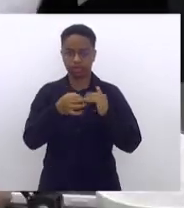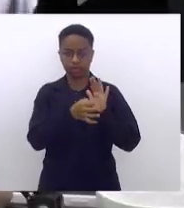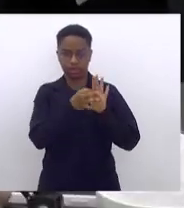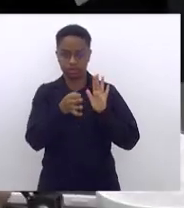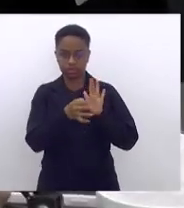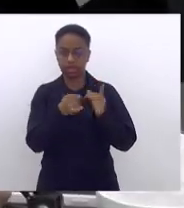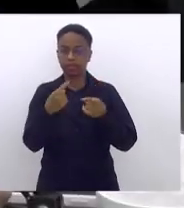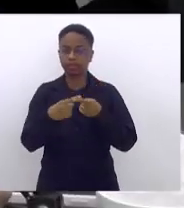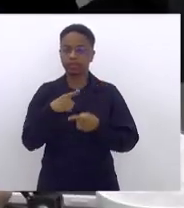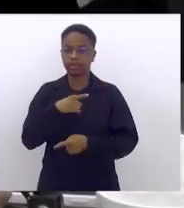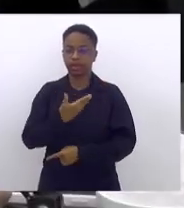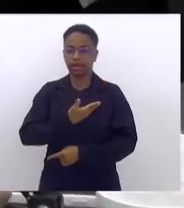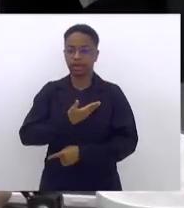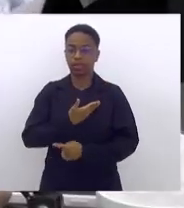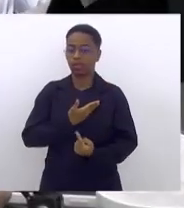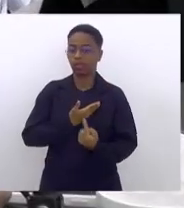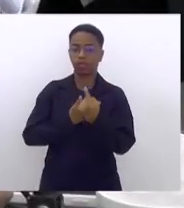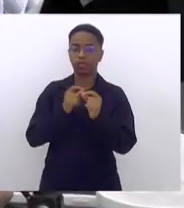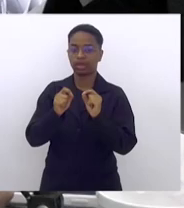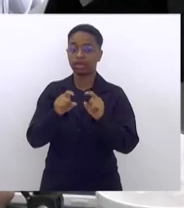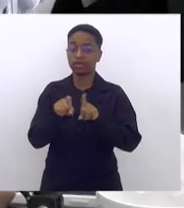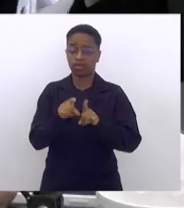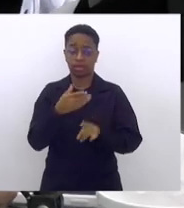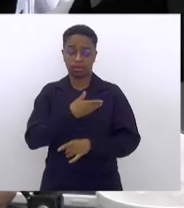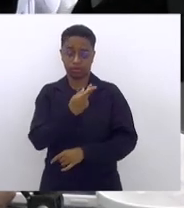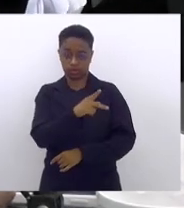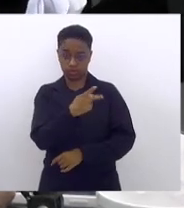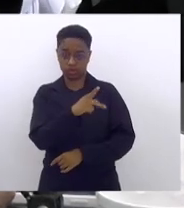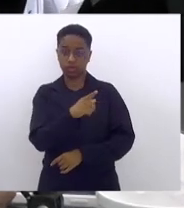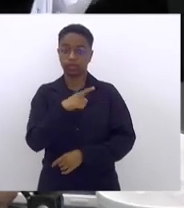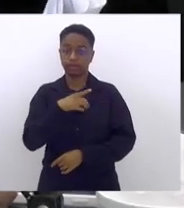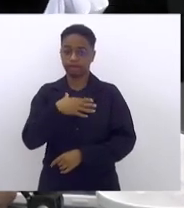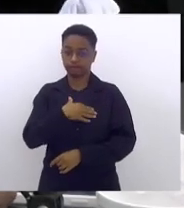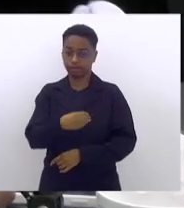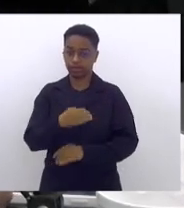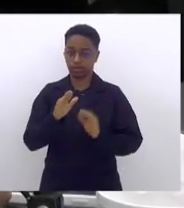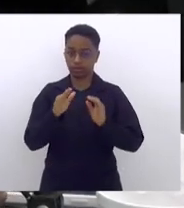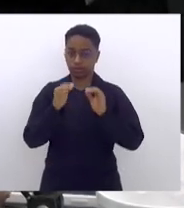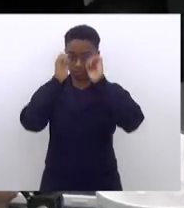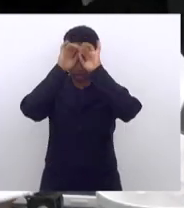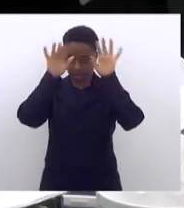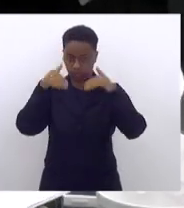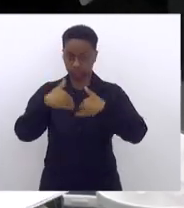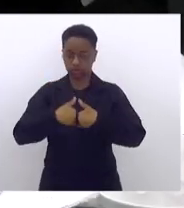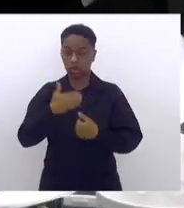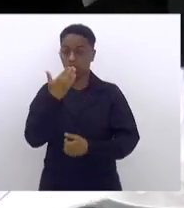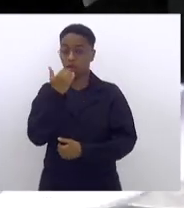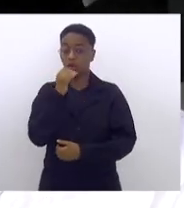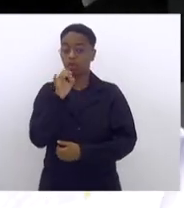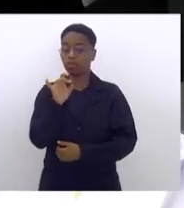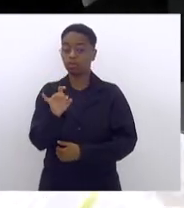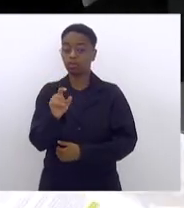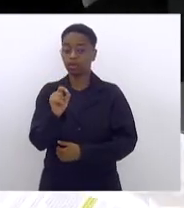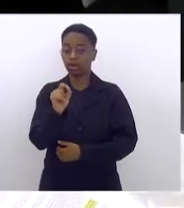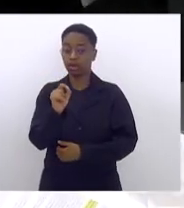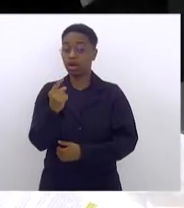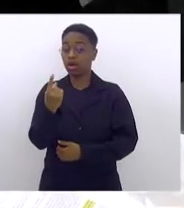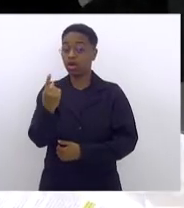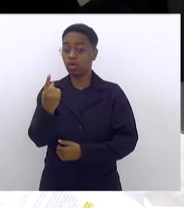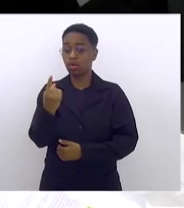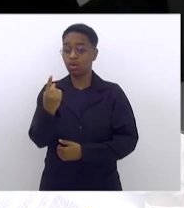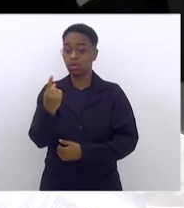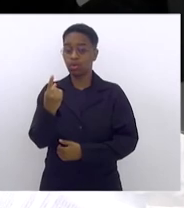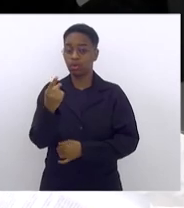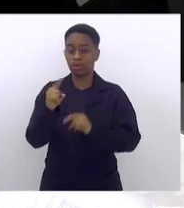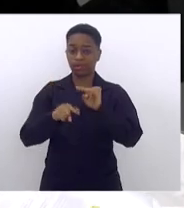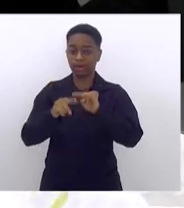Nós temos um amigo em comum aqui, inclusive amigo de Vossa Excelência também, que tem um filho autista, que só come, só se alimenta num determinado potinho